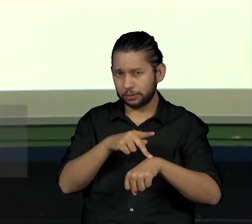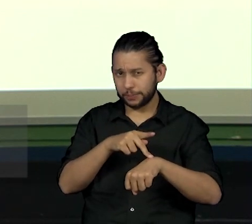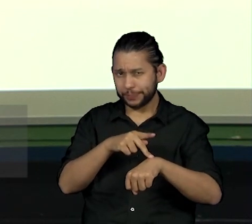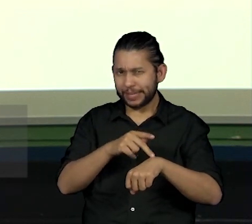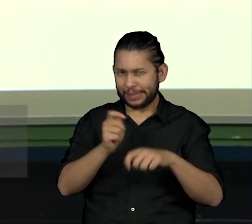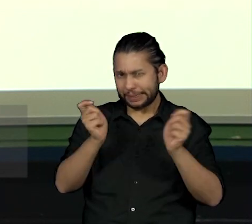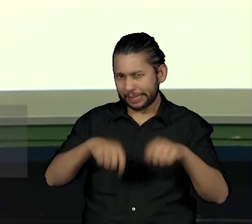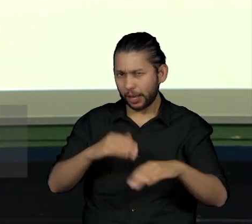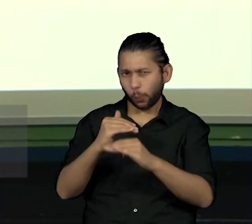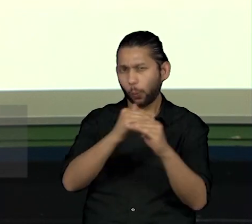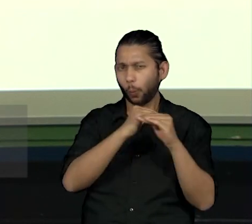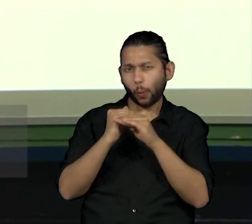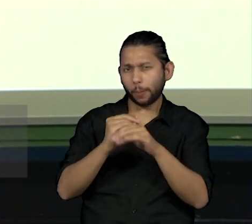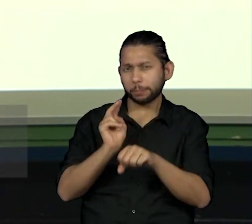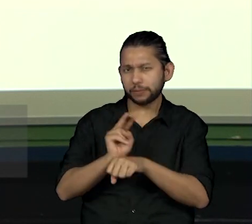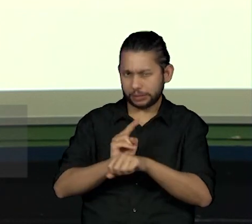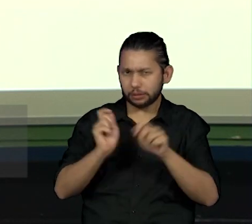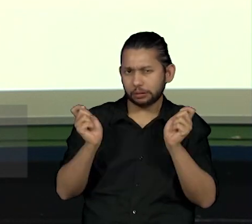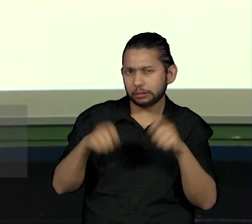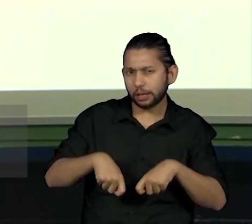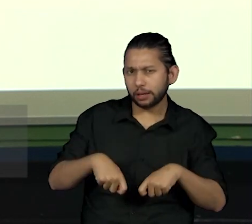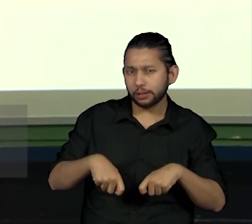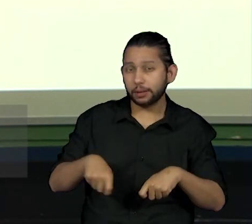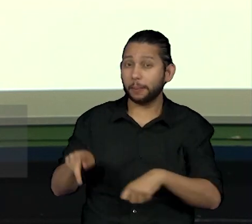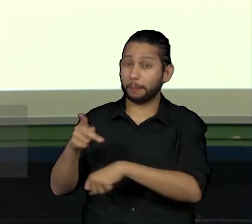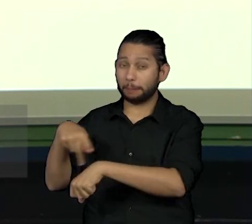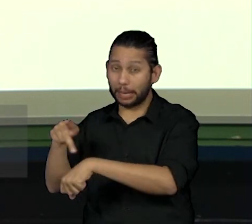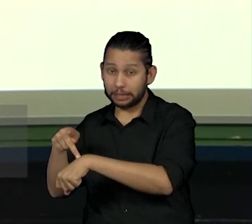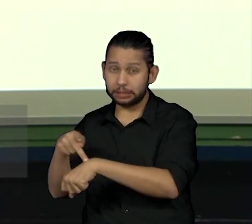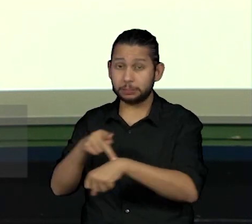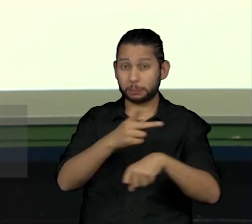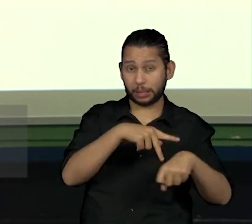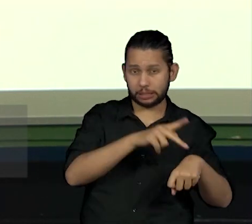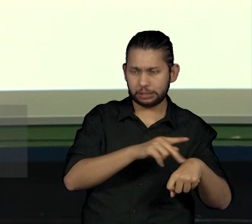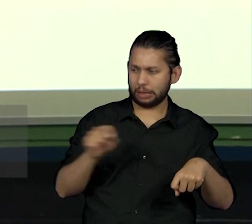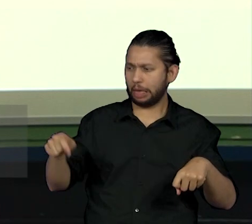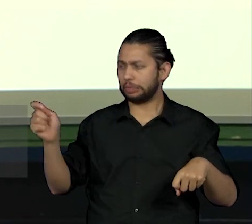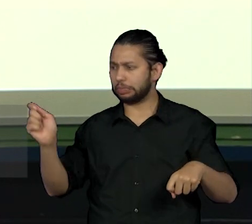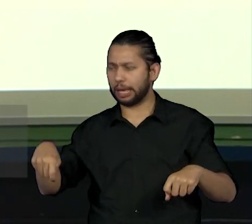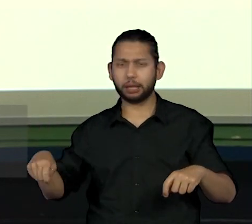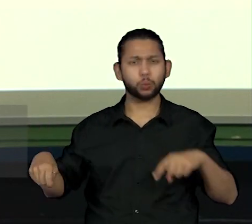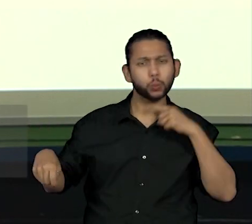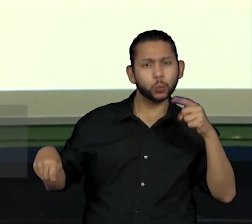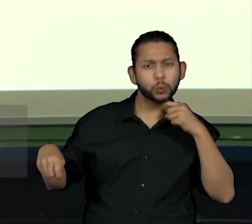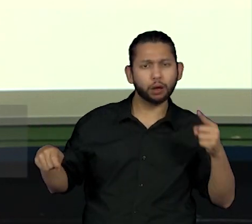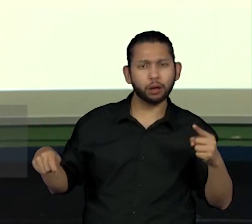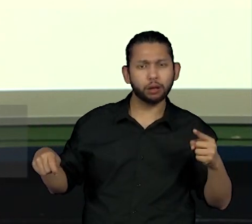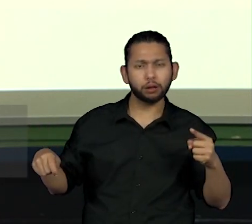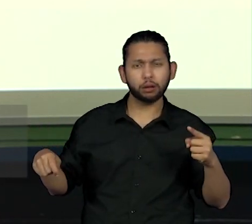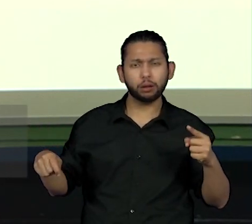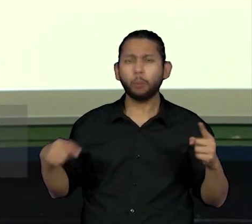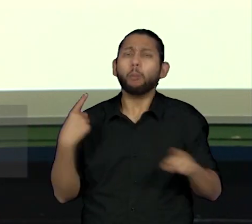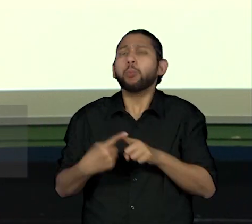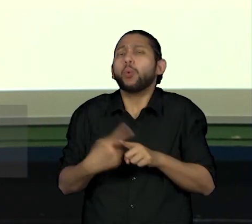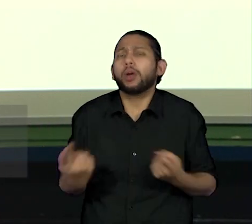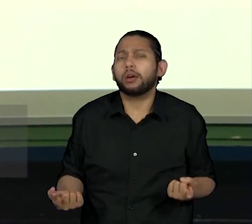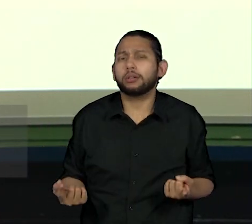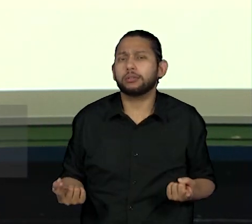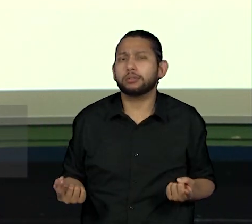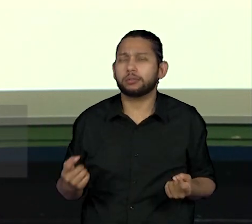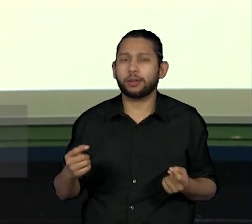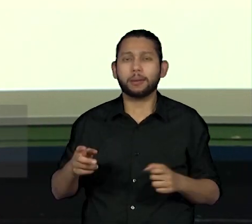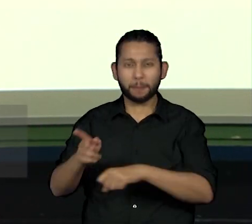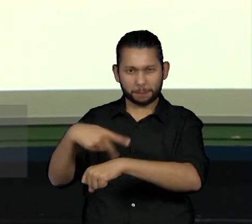condição de se prevenir desses riscos? Você já parou para pensar isso? O mundo é igual? Não, o mundo não é igual. Então, é a